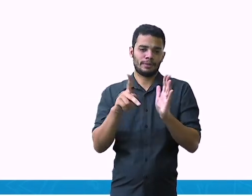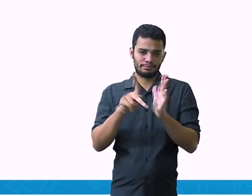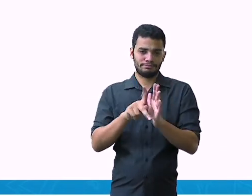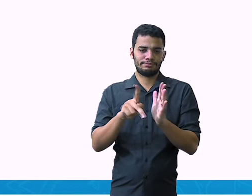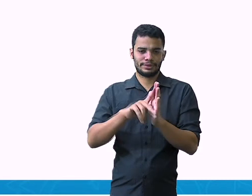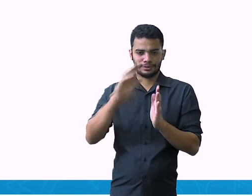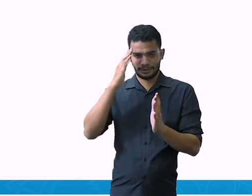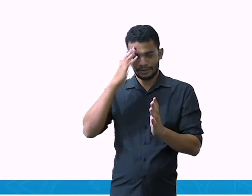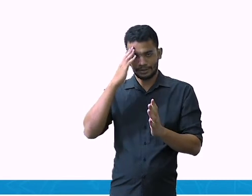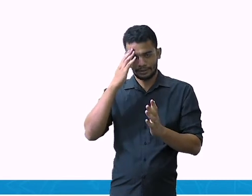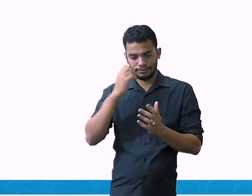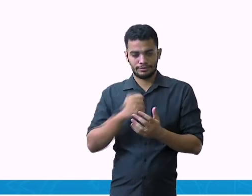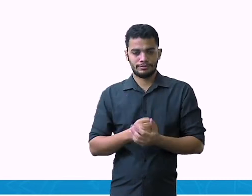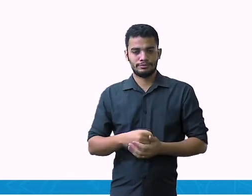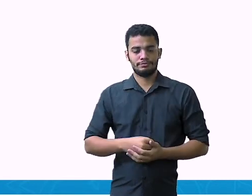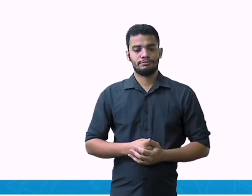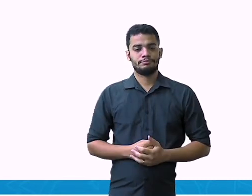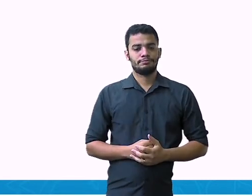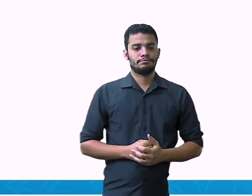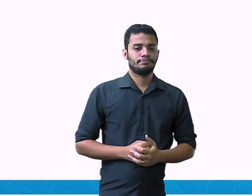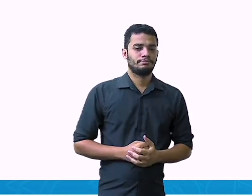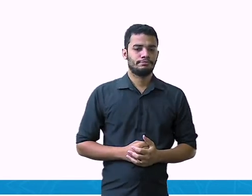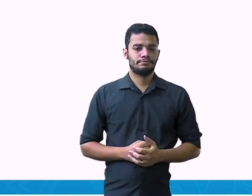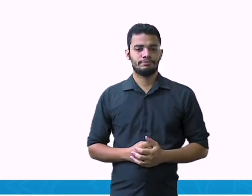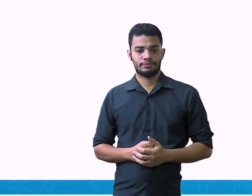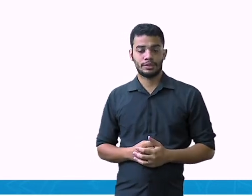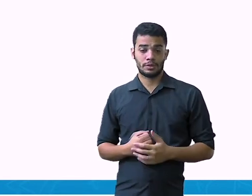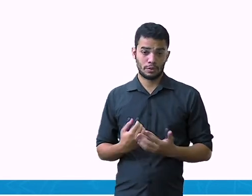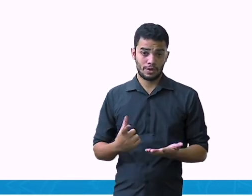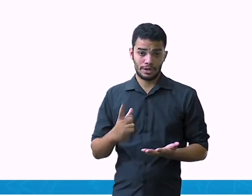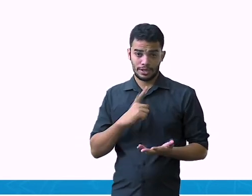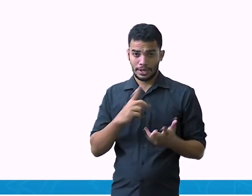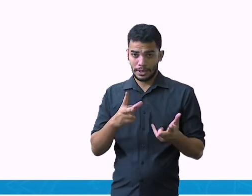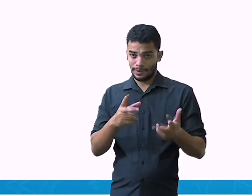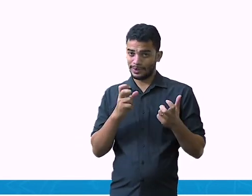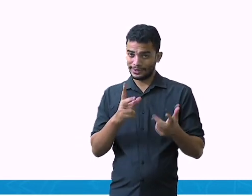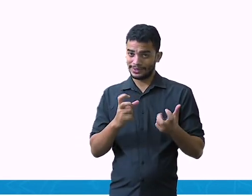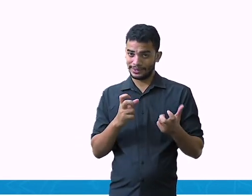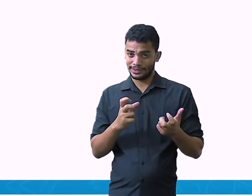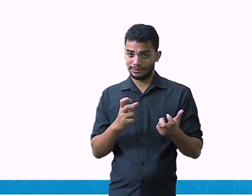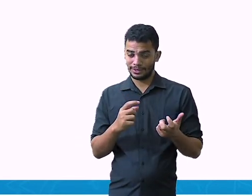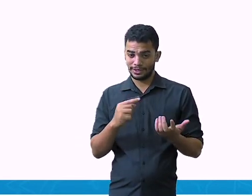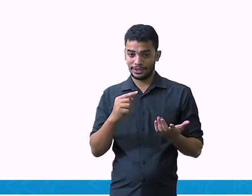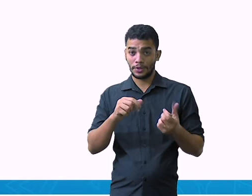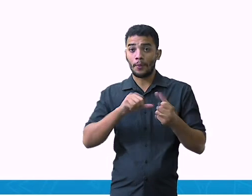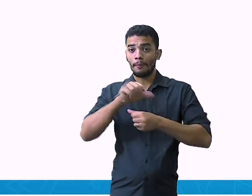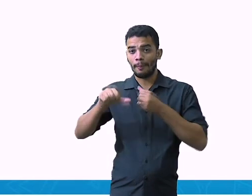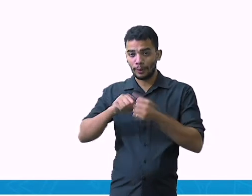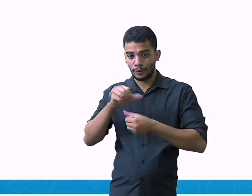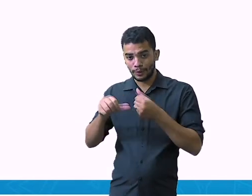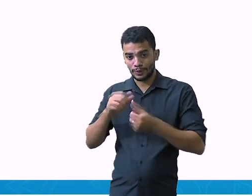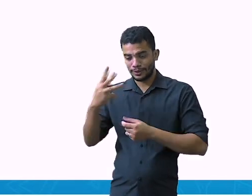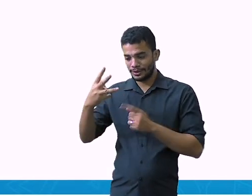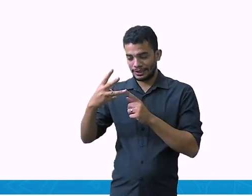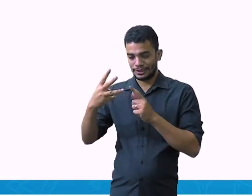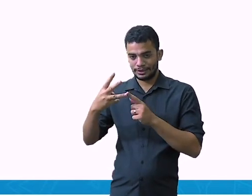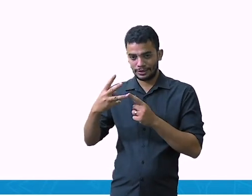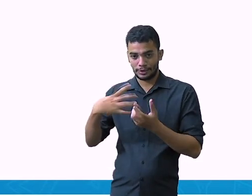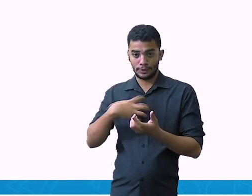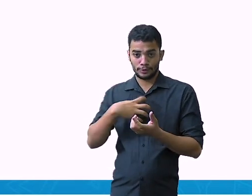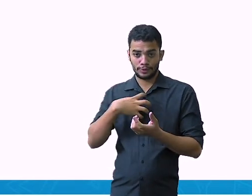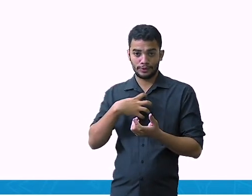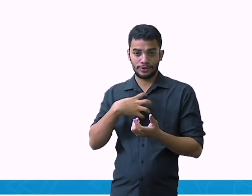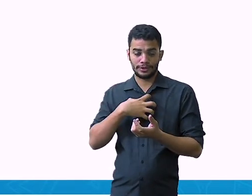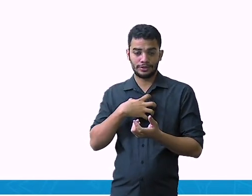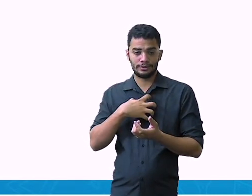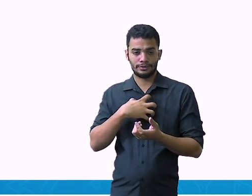menor que o meu denominador. Já na próxima aqui, de cara a gente já sabe que ela não vai ser própria, certo? Por quê? Porque ela precisou